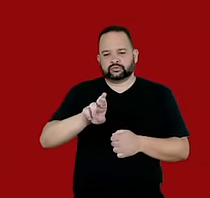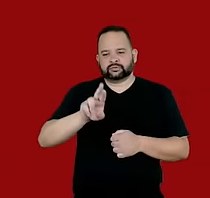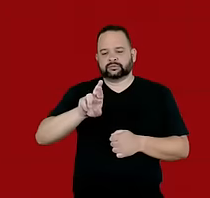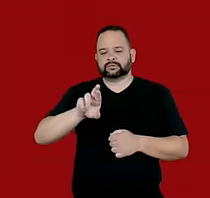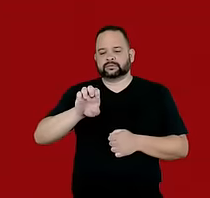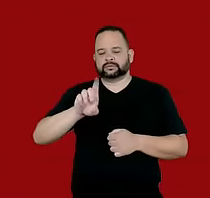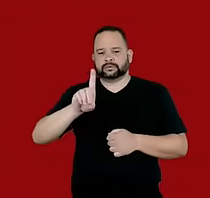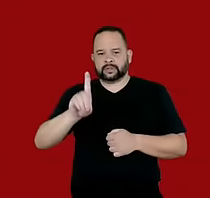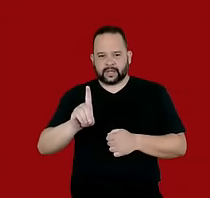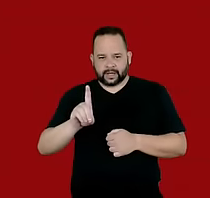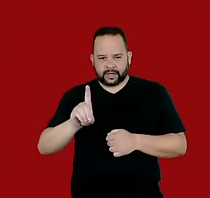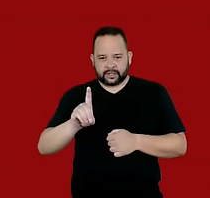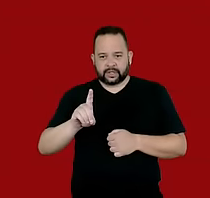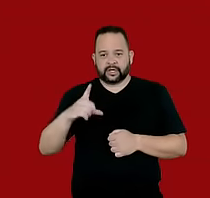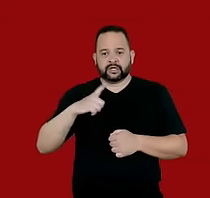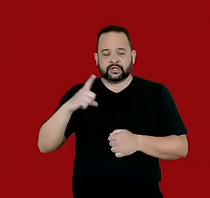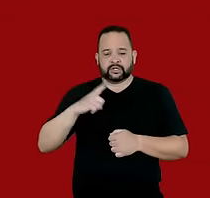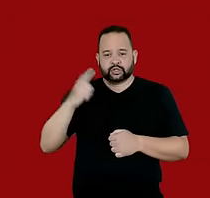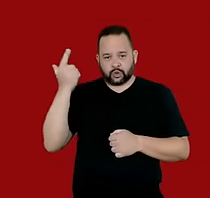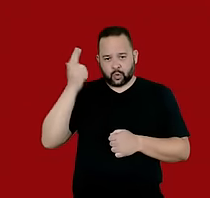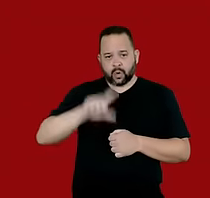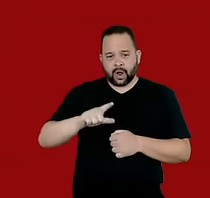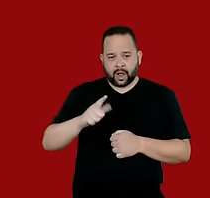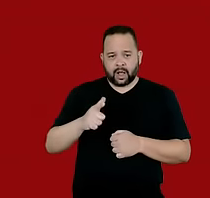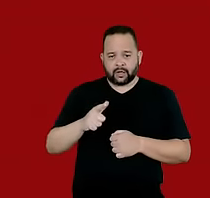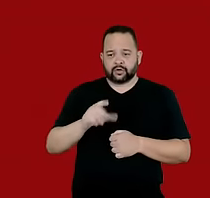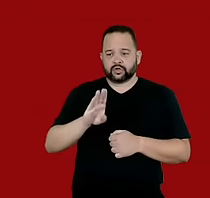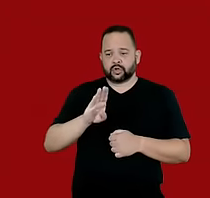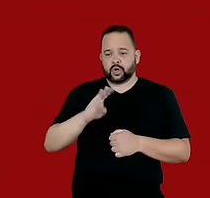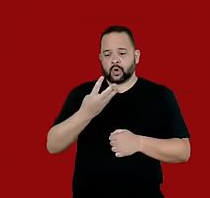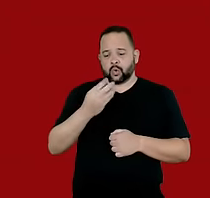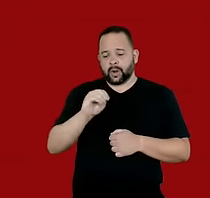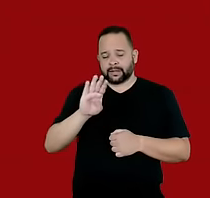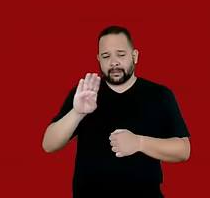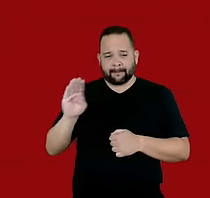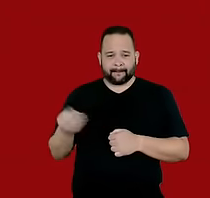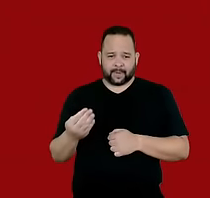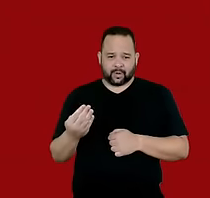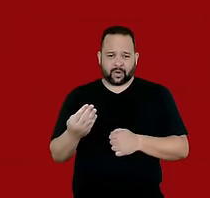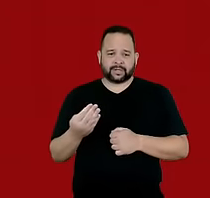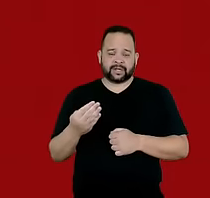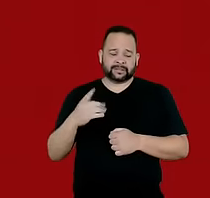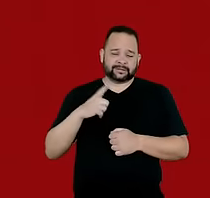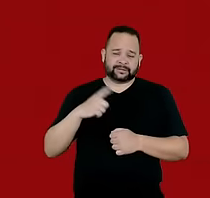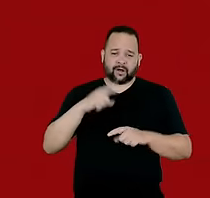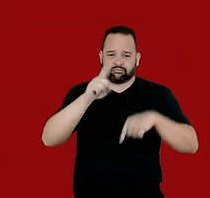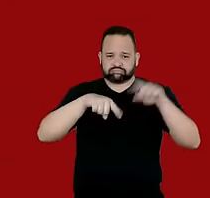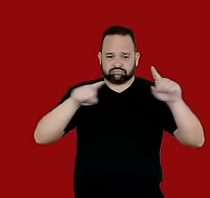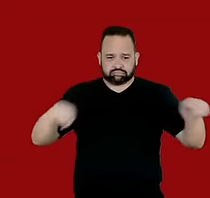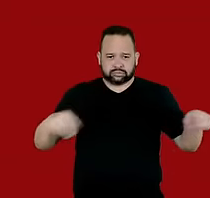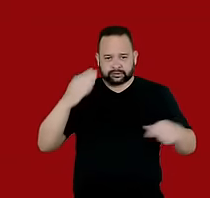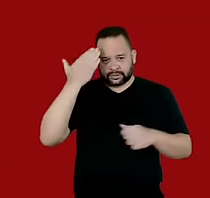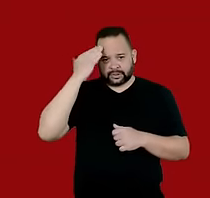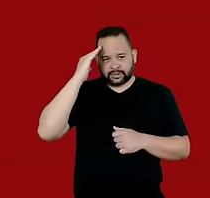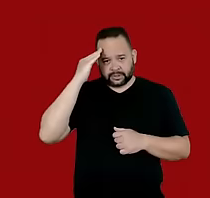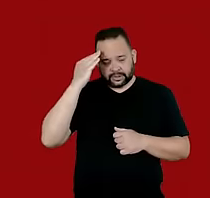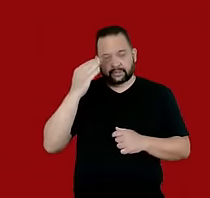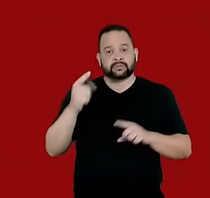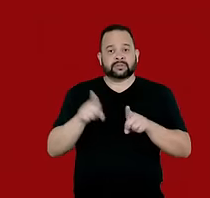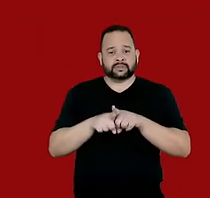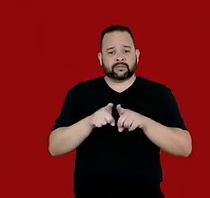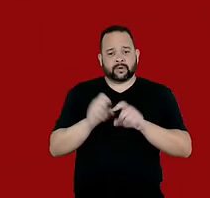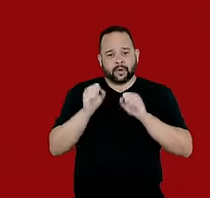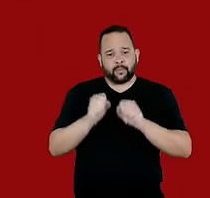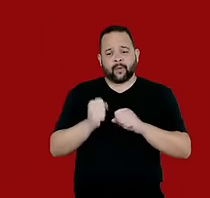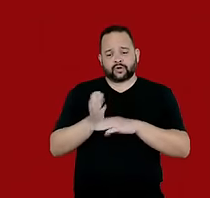lado e pro outro isso fazia com que a volatilidade fosse um pouco mais alta também então a gente eh a gente entende que isso também contribui ao longo do tempo para uma volatilidade mais